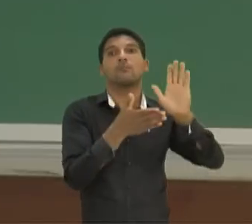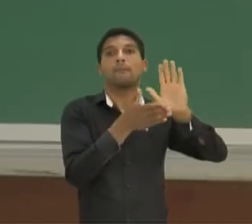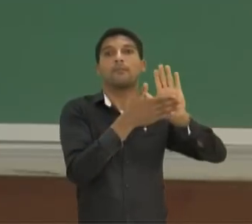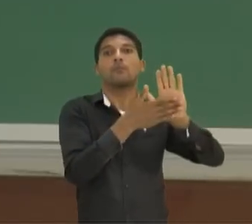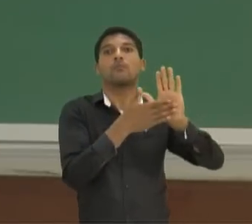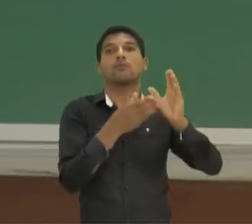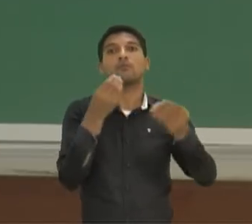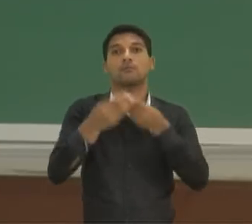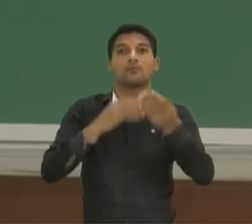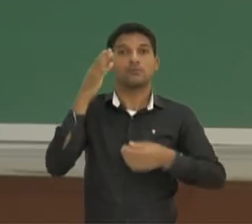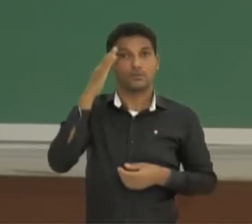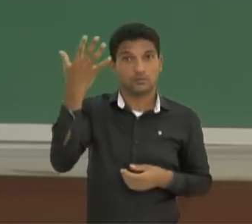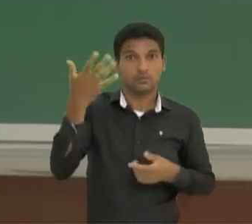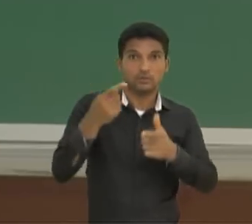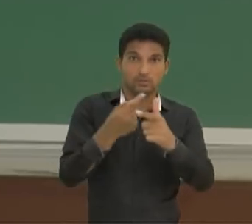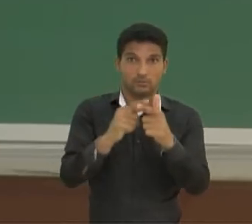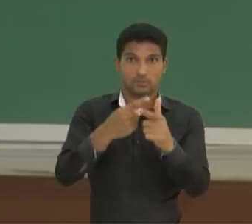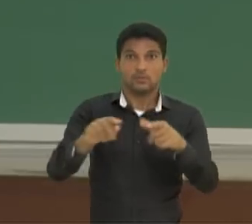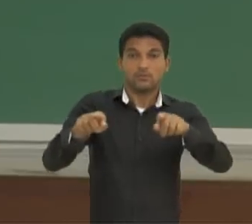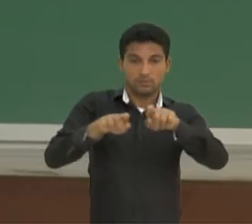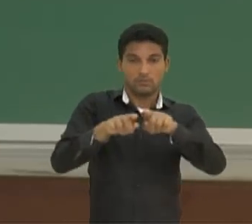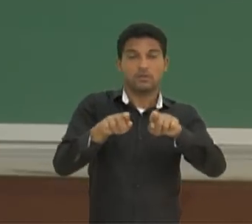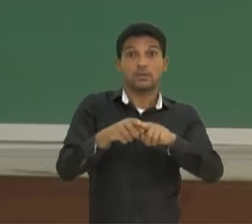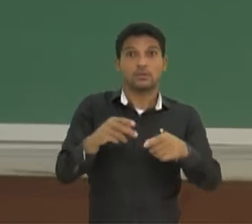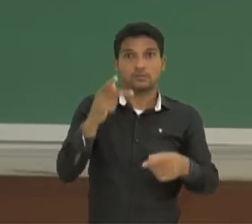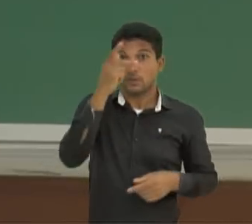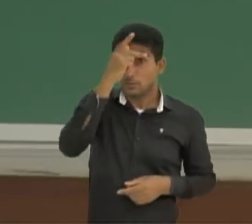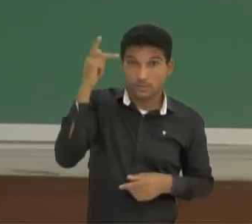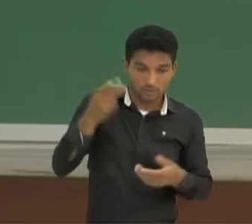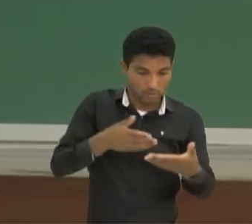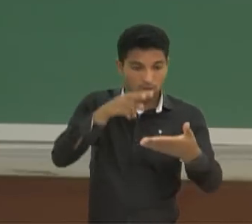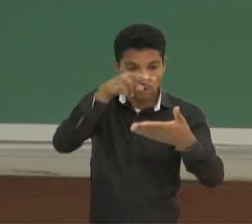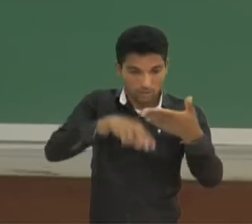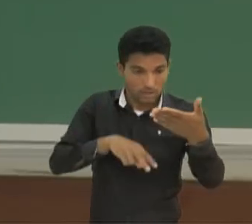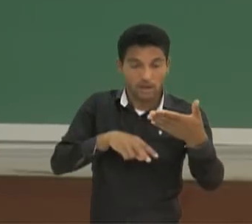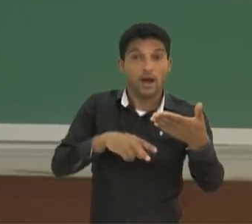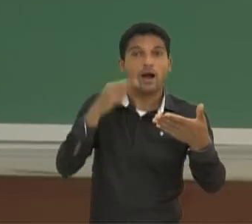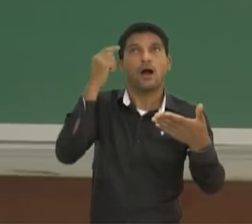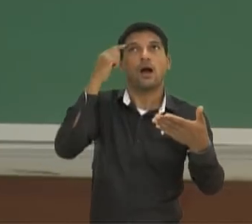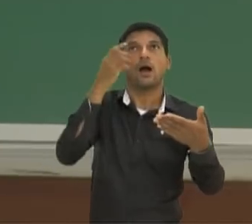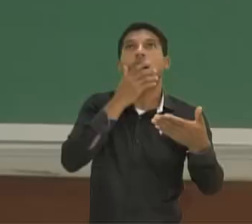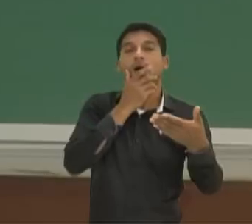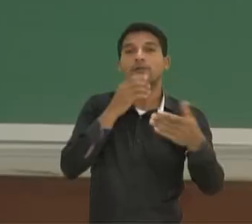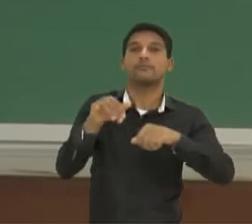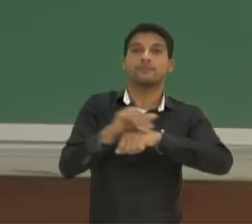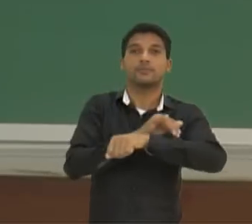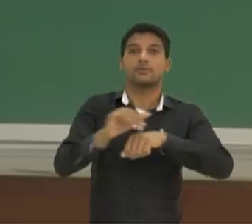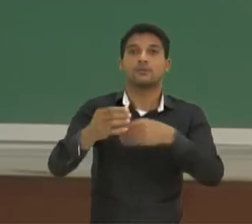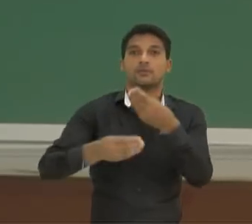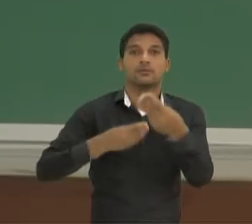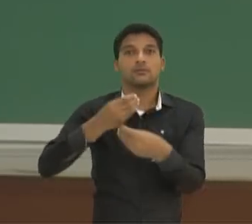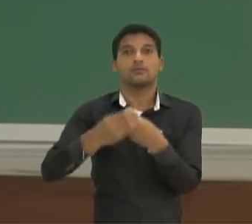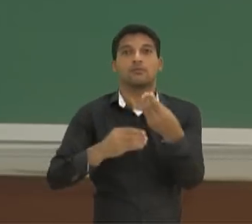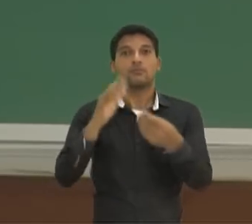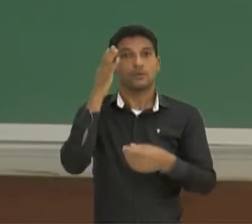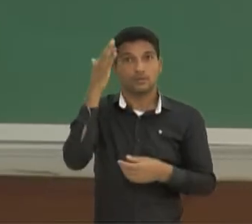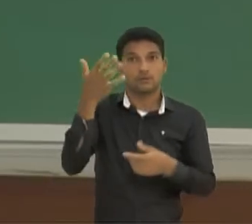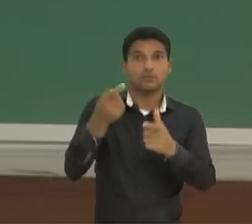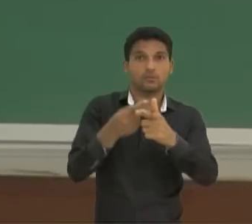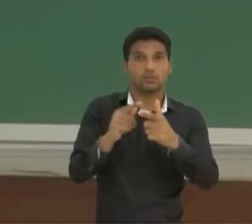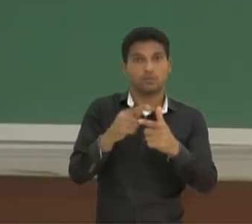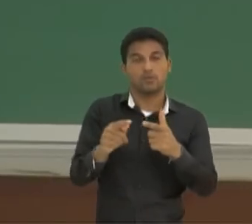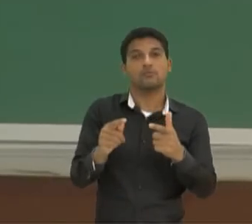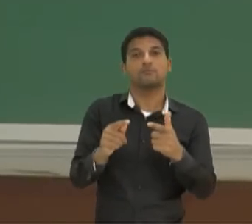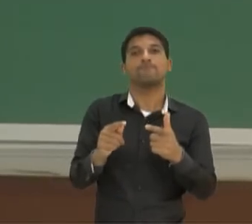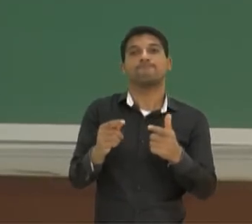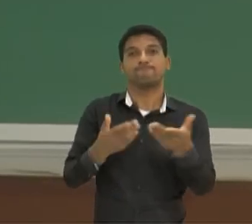já vai facilitar, né, para a pessoa que vai ler, ela pensar estratégias de solucionar o conflito